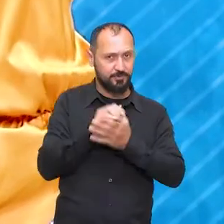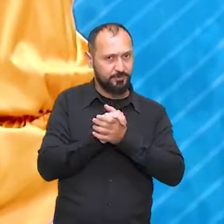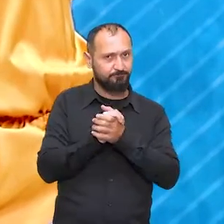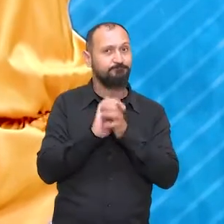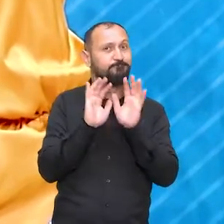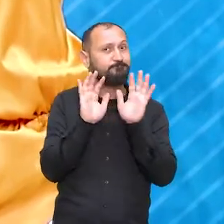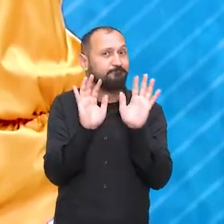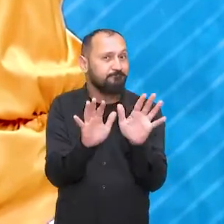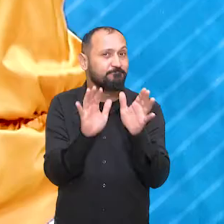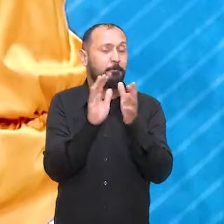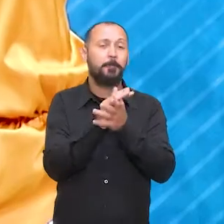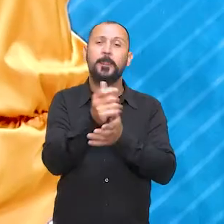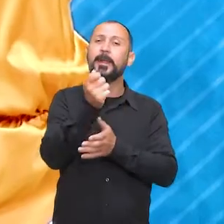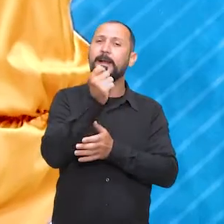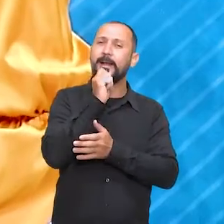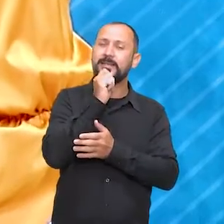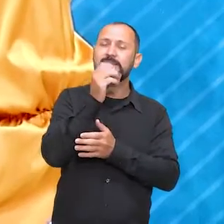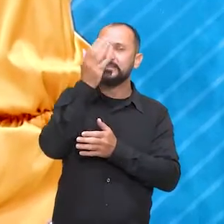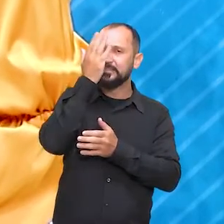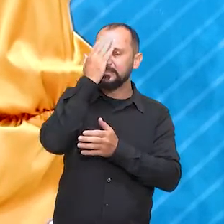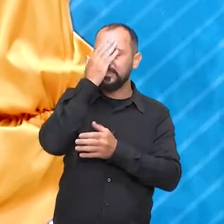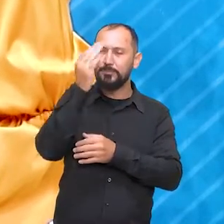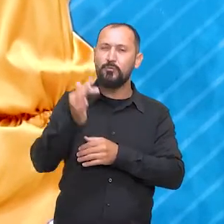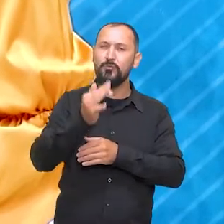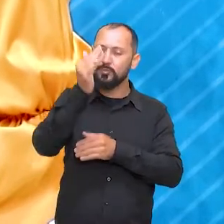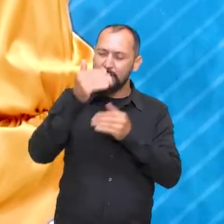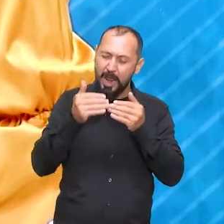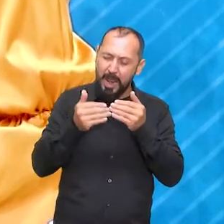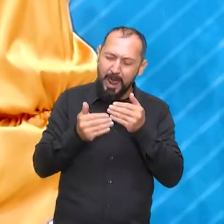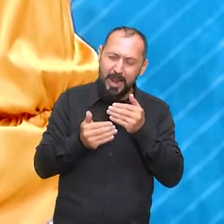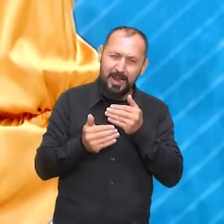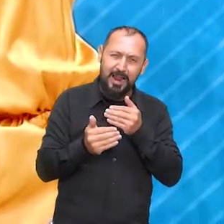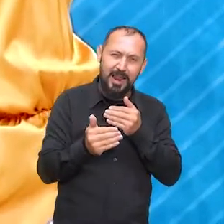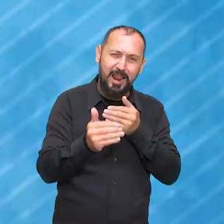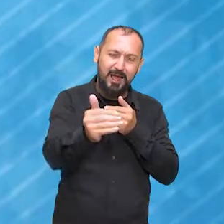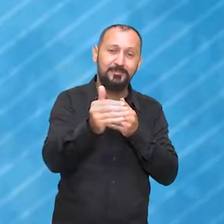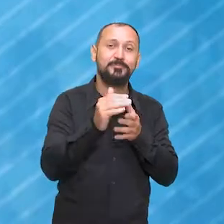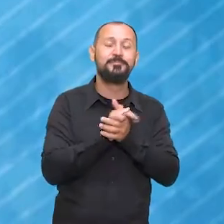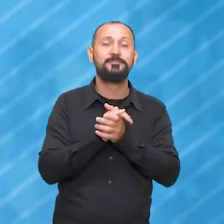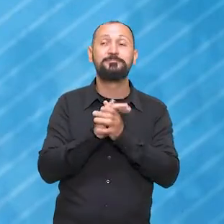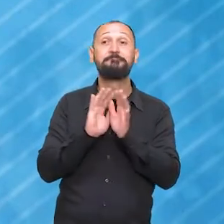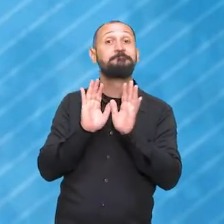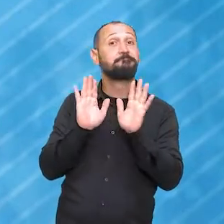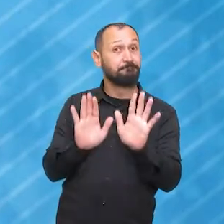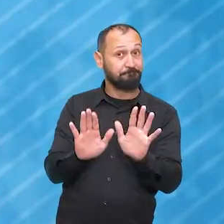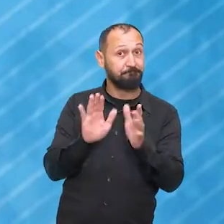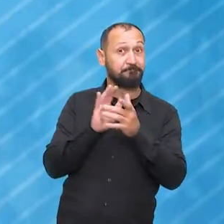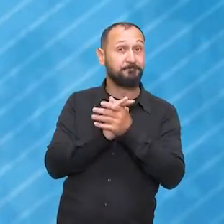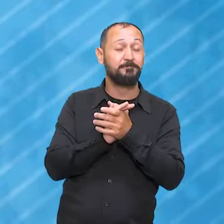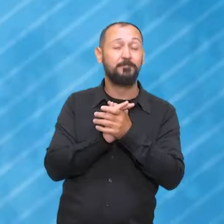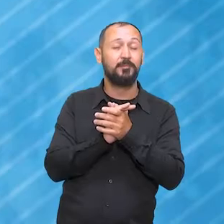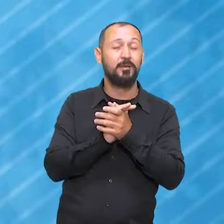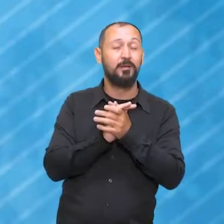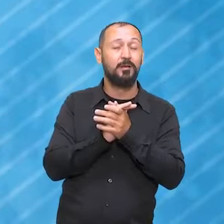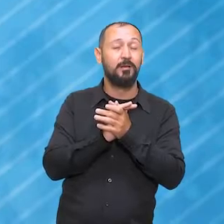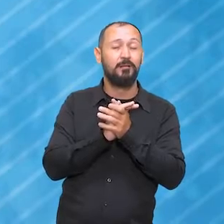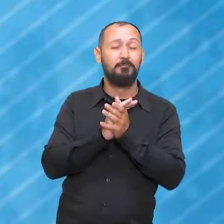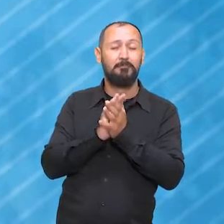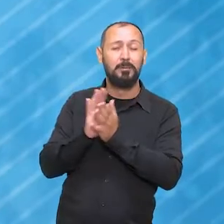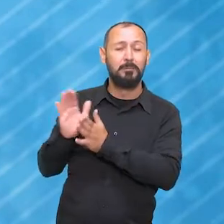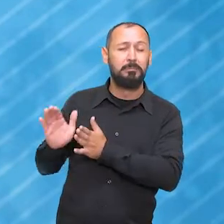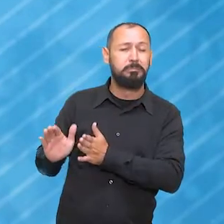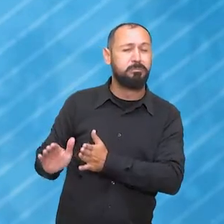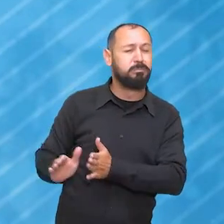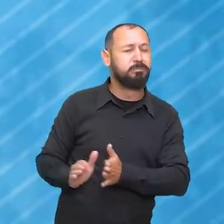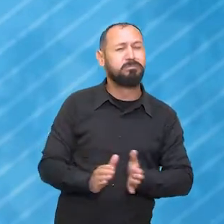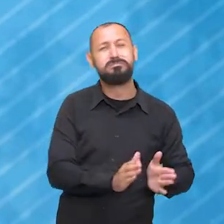importante. Contudo, ainda há um longo caminho a ser percorrido, né, doutora? Silvia, existe um caminho